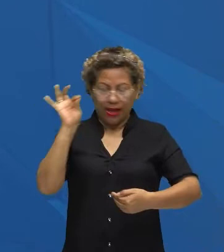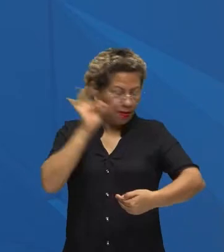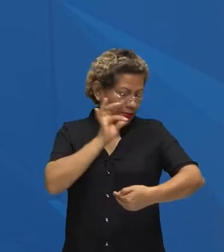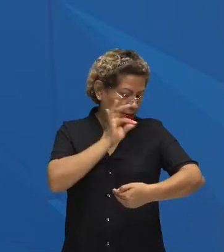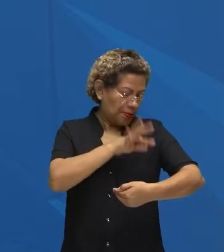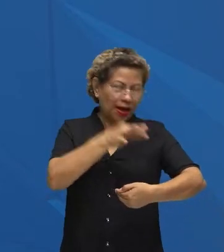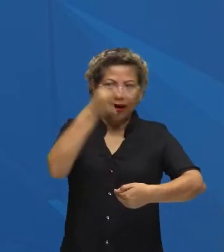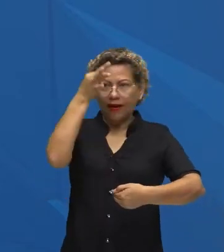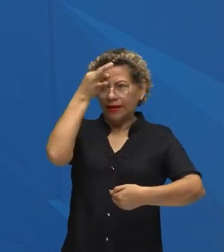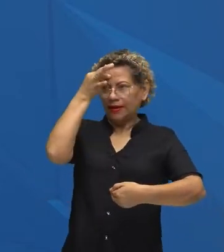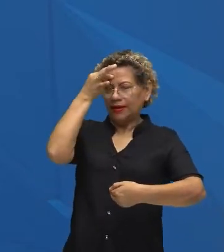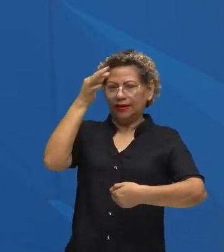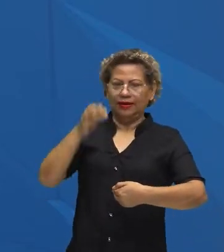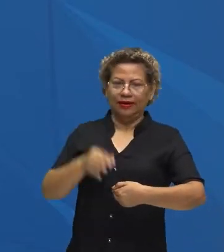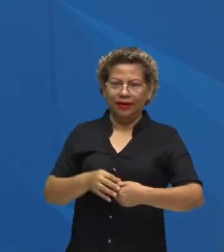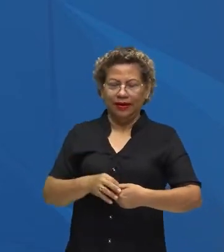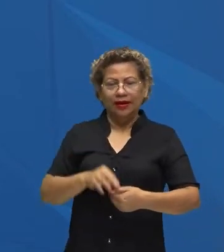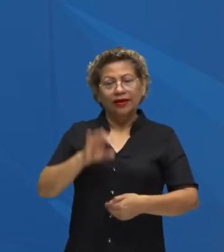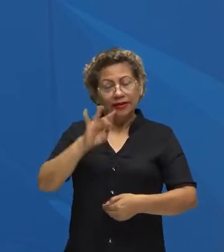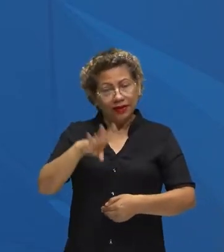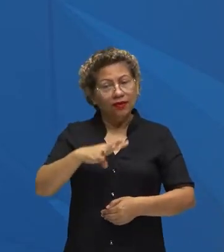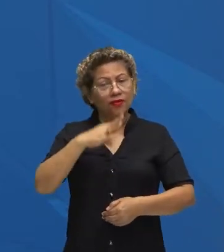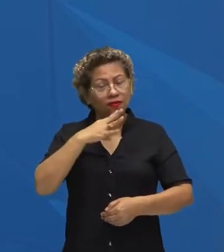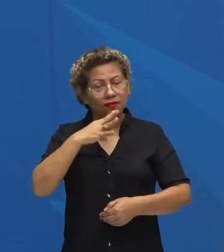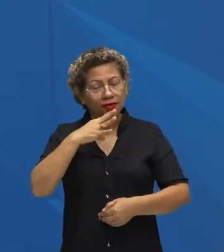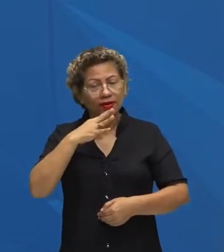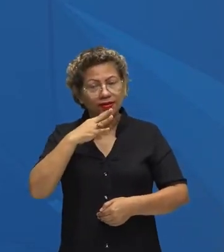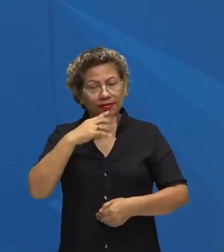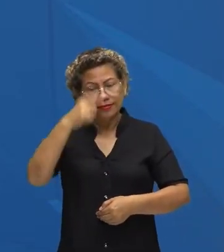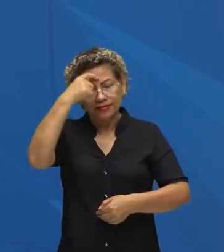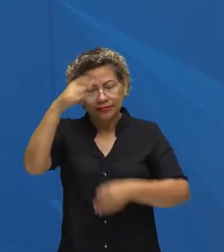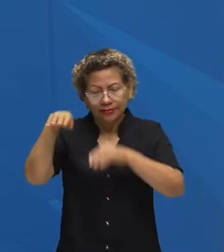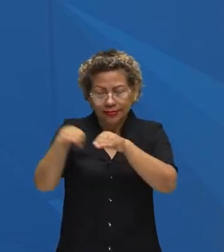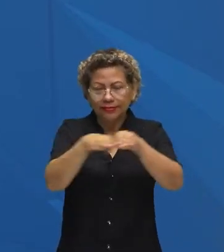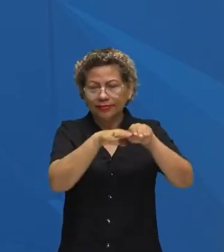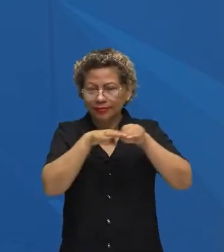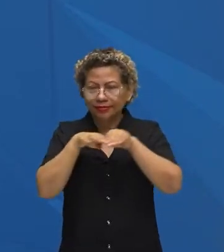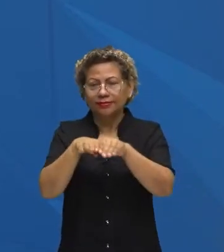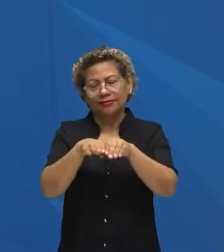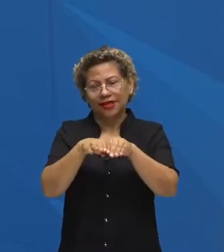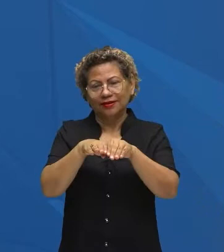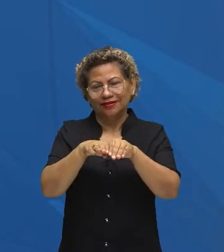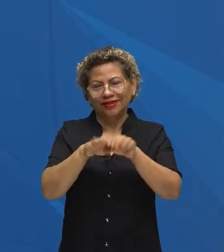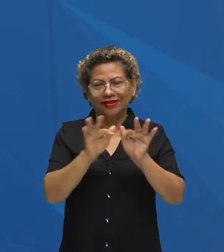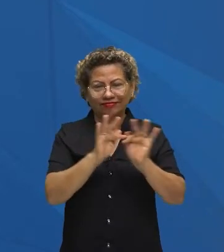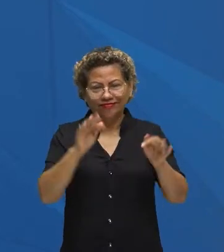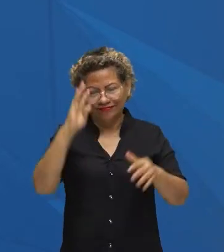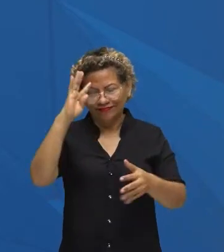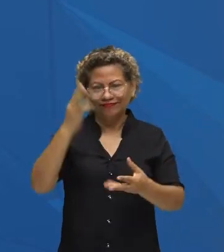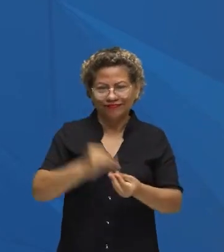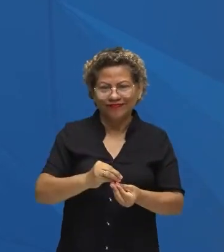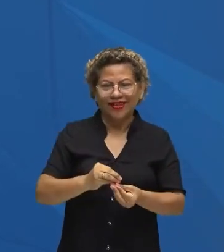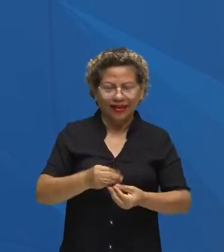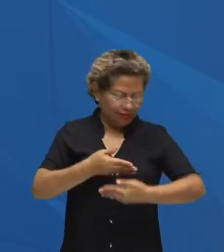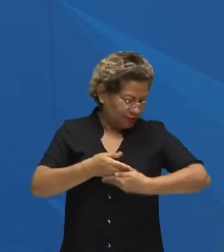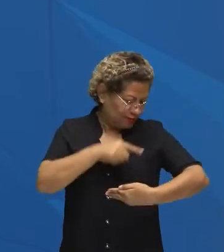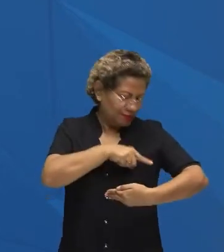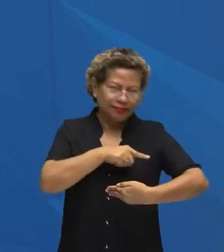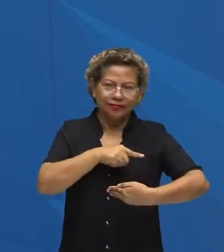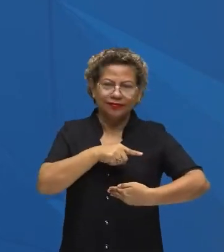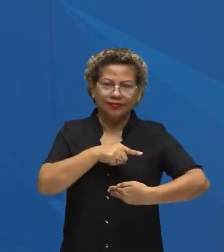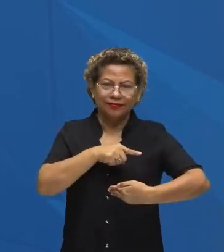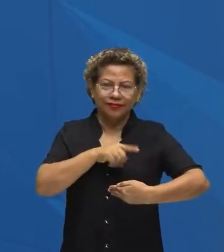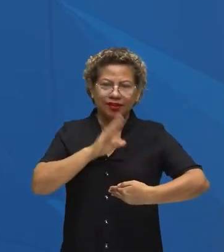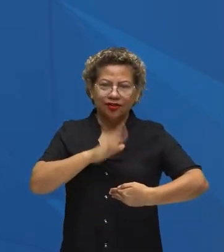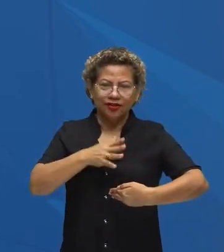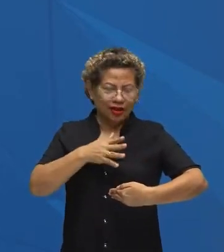aquilo funciona, mas o conhecimento comum, popular ali, de repente a criança para de soluçar, não é? Foi aprendido